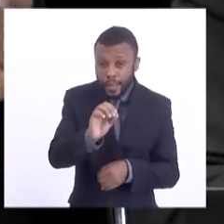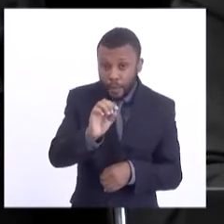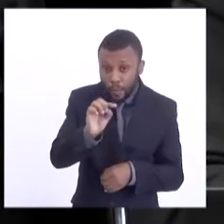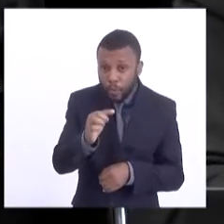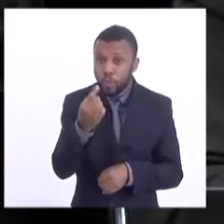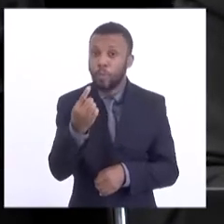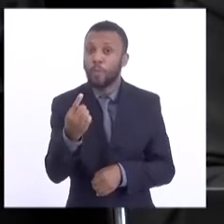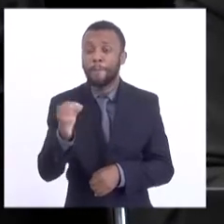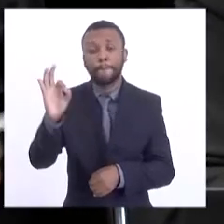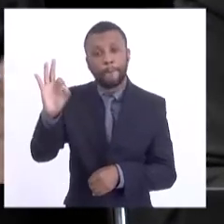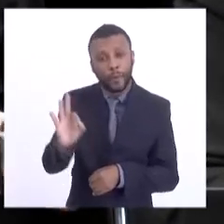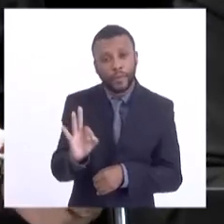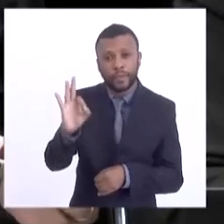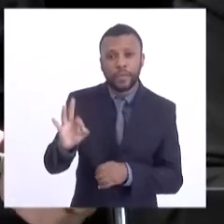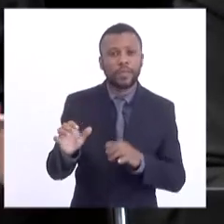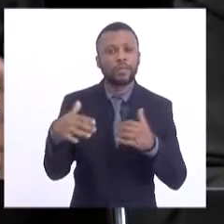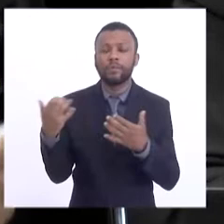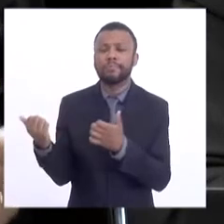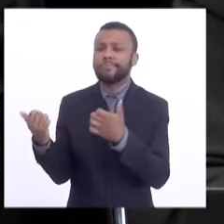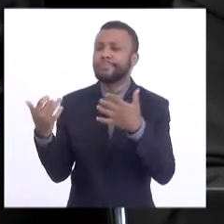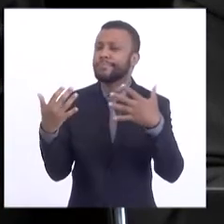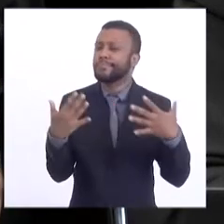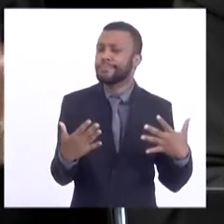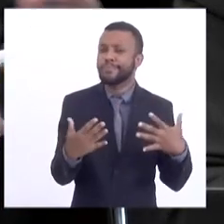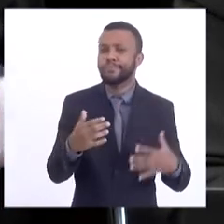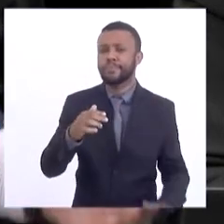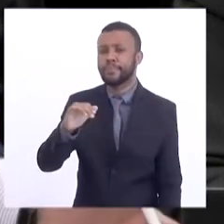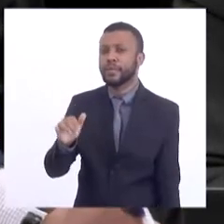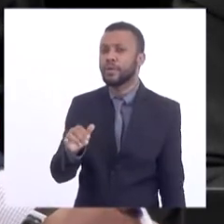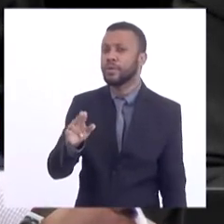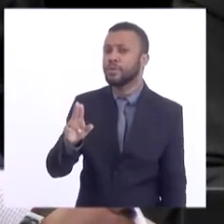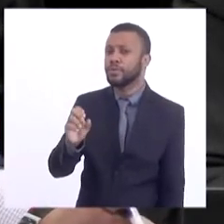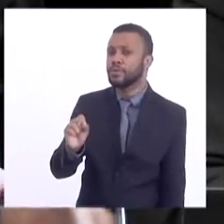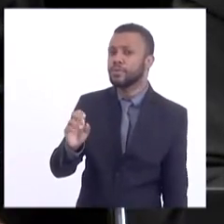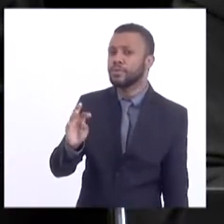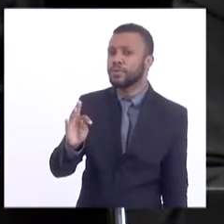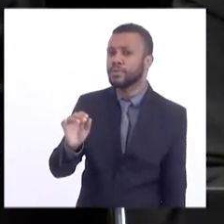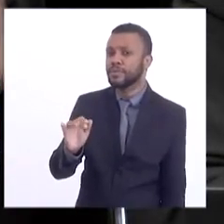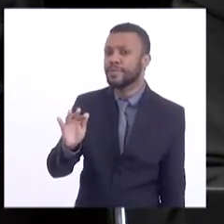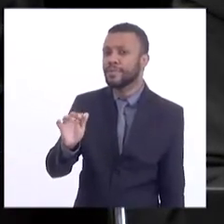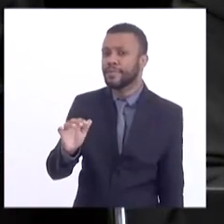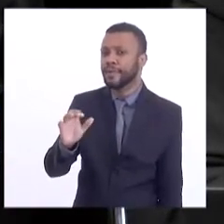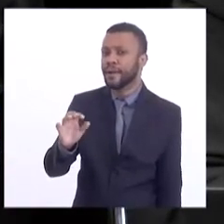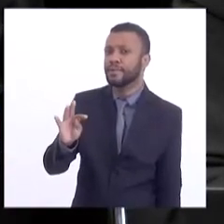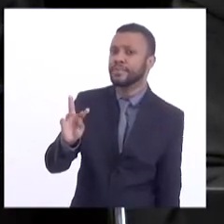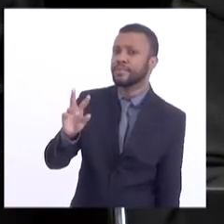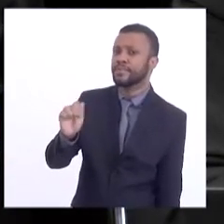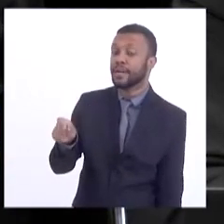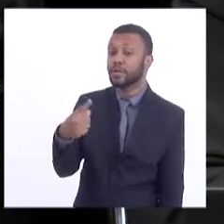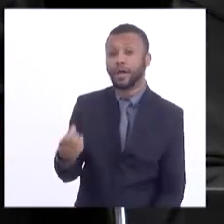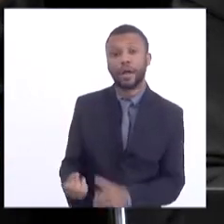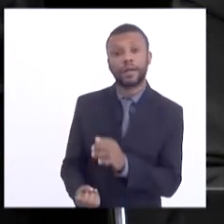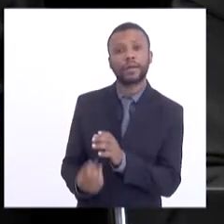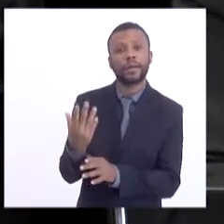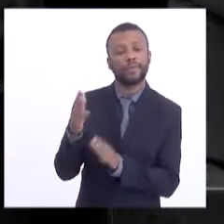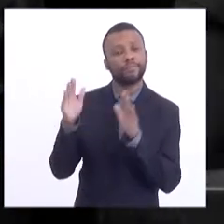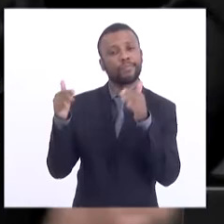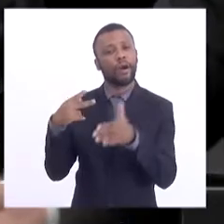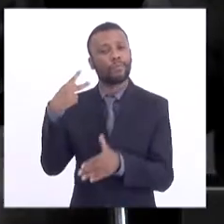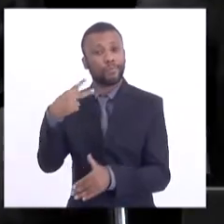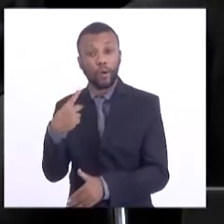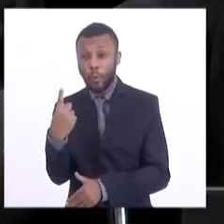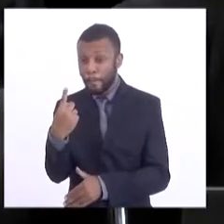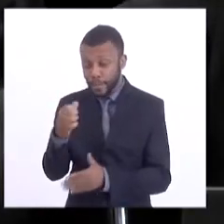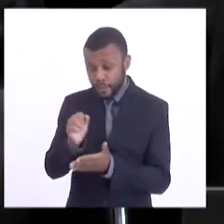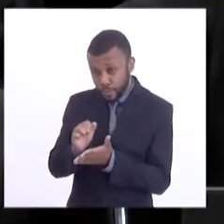e aí qual foi a justificativa Que Nós criamos politicamente nós pegamos uma despesa de fontes em